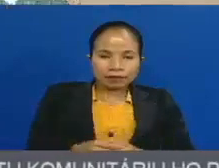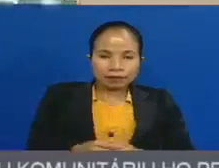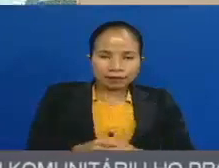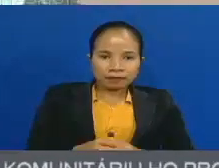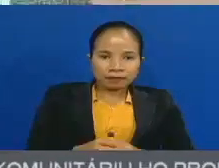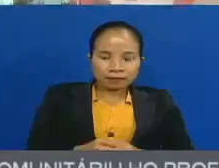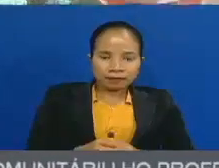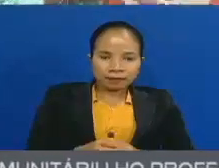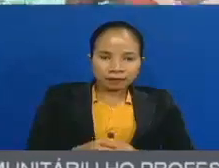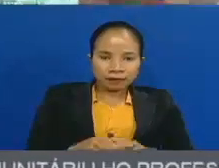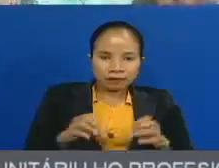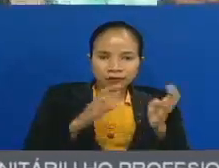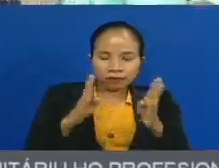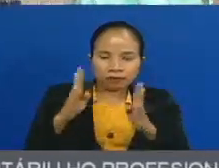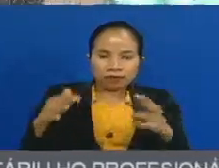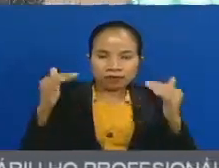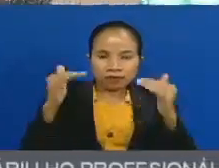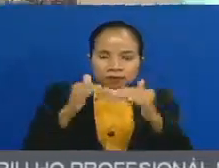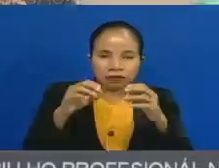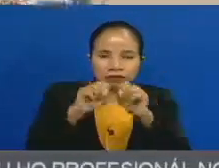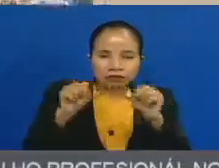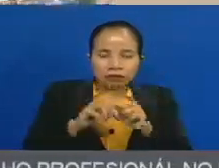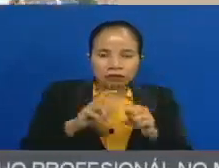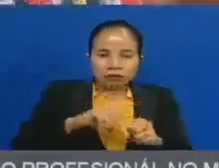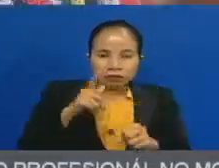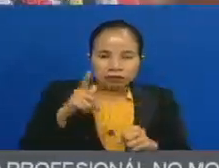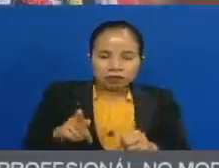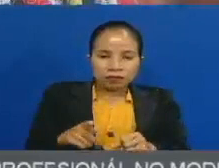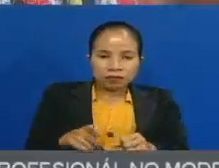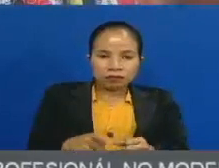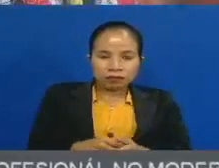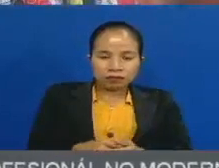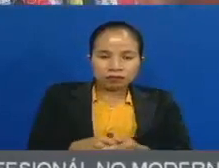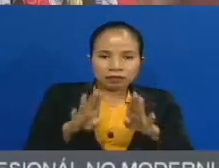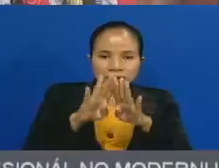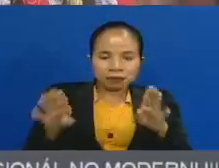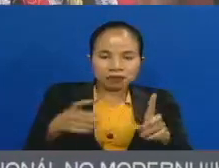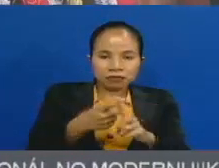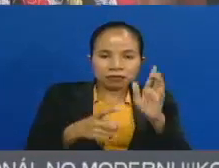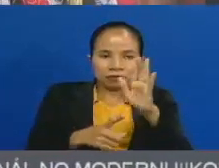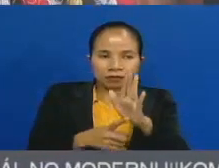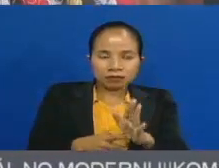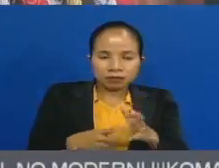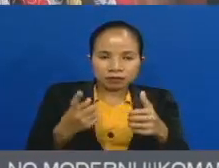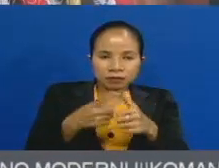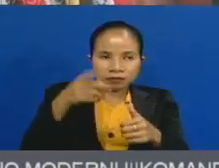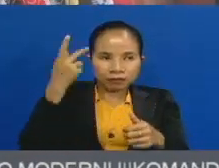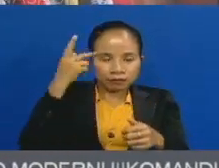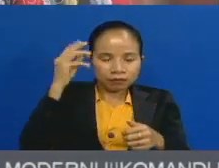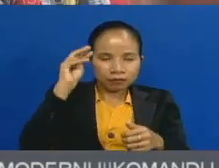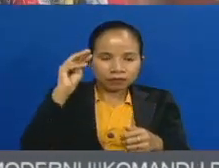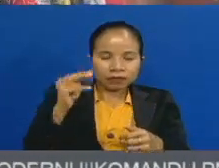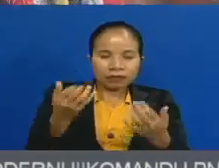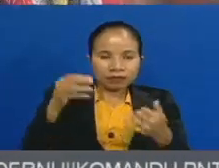Público, organiza Seminário Yasuko Mehara Lauten, Nebe, abertura russi, representante primeiro-ministro,